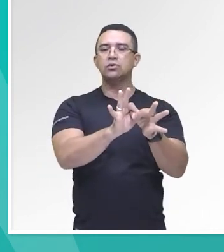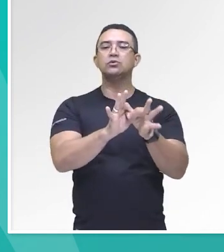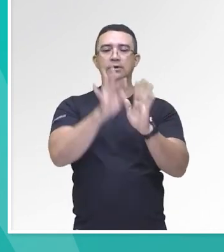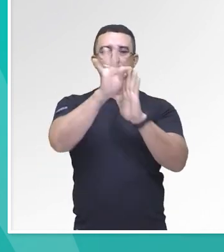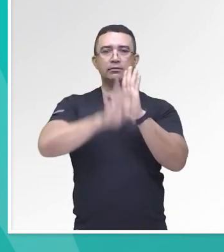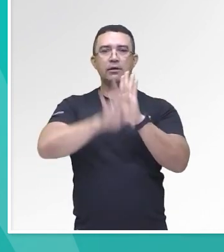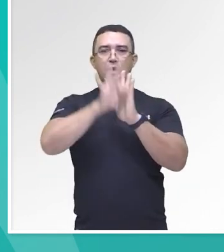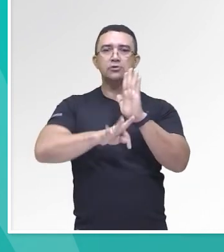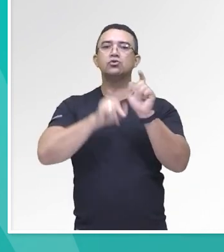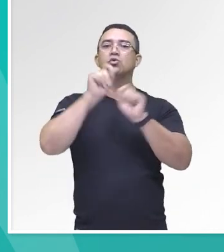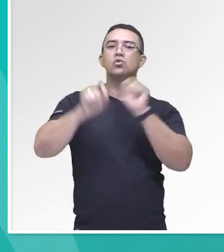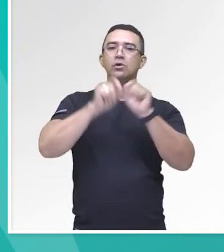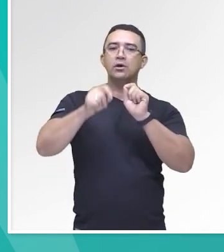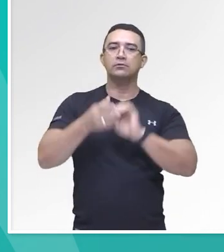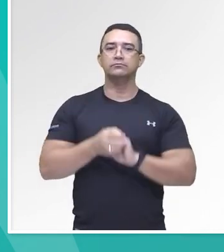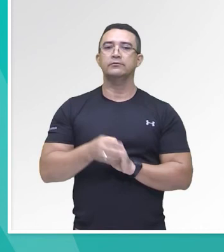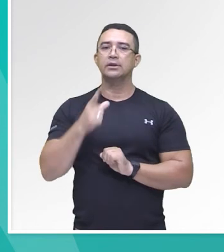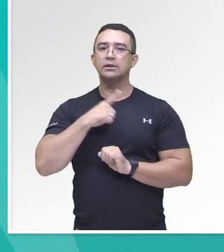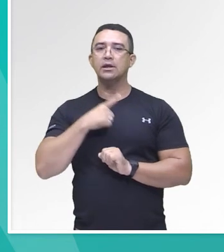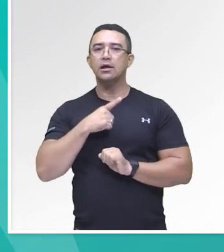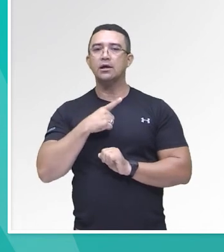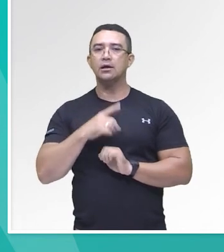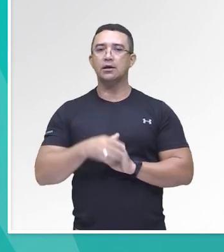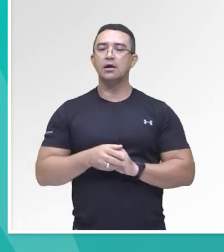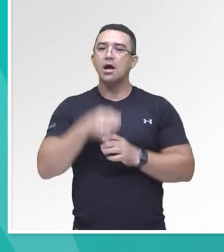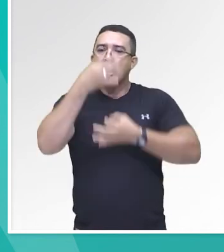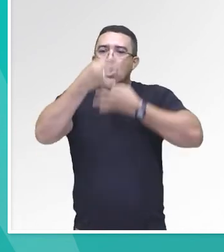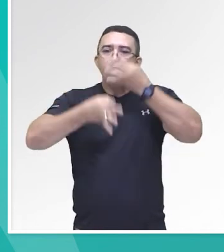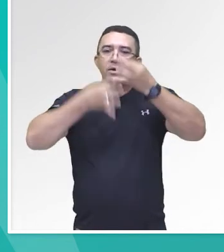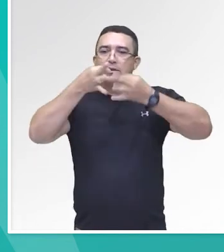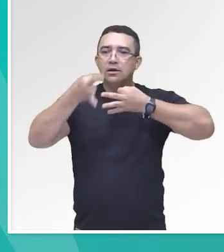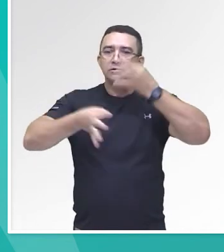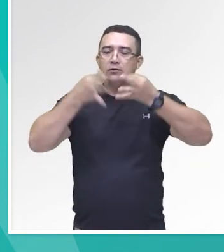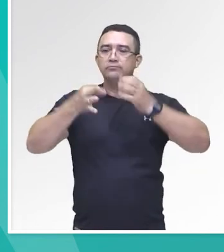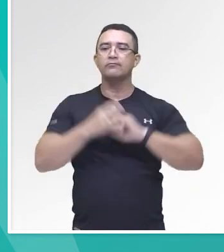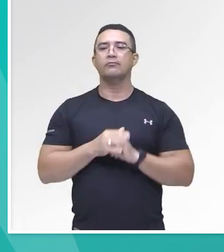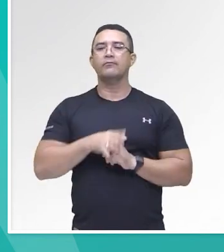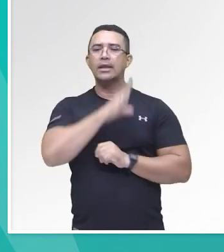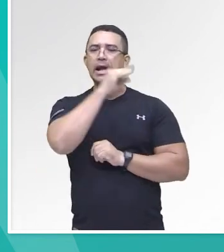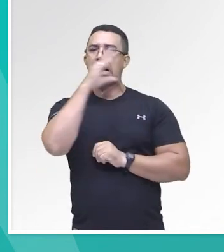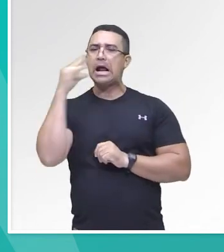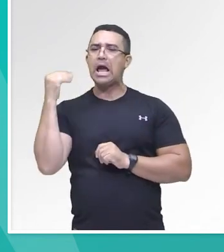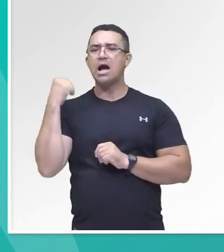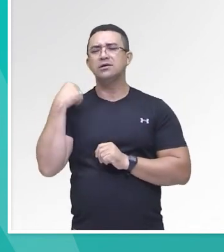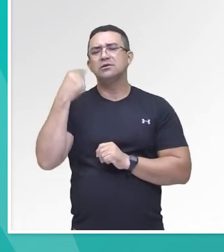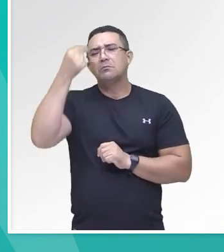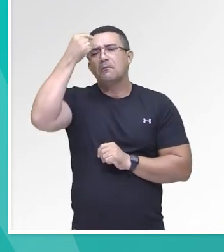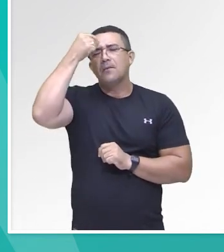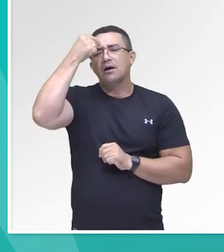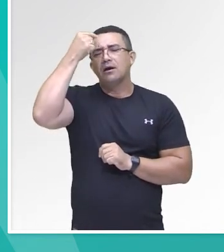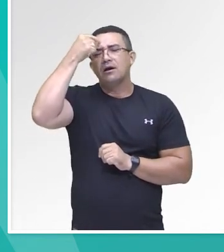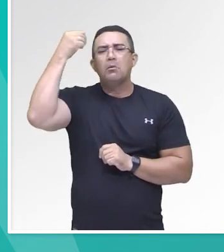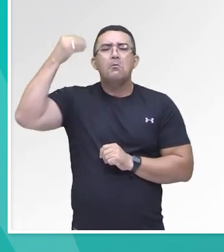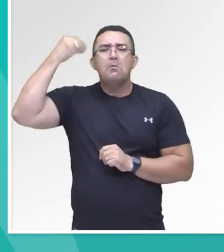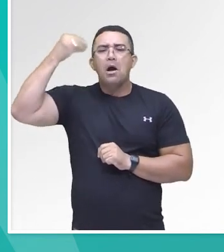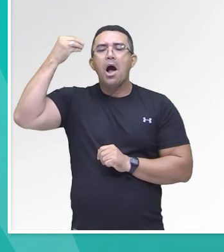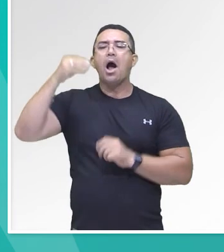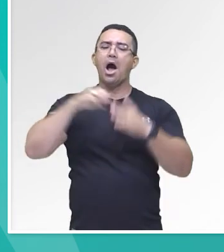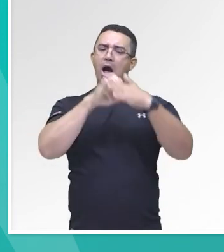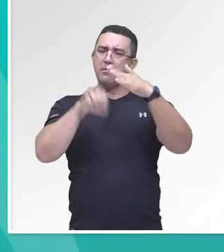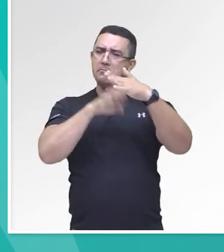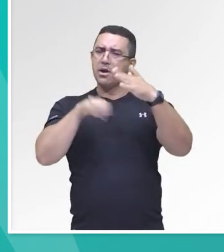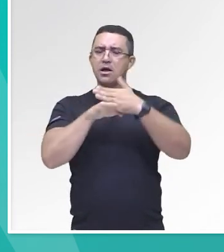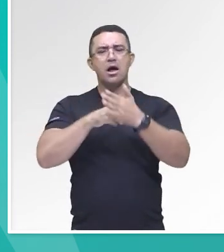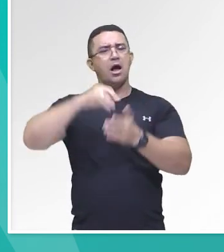de operadores argumentativos. Então, olhem aqui o nosso exemplo. As crianças são tão inocentes que as empresas aproveitam